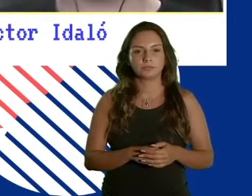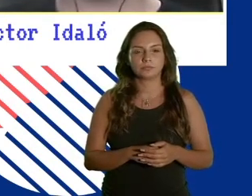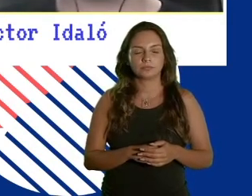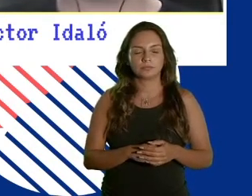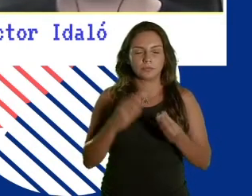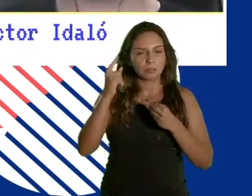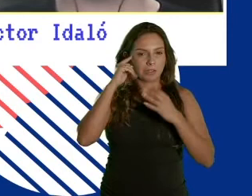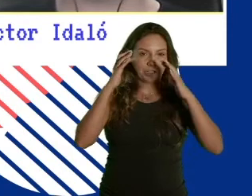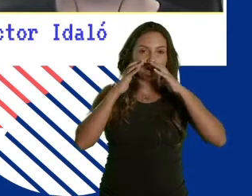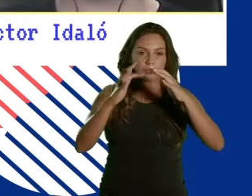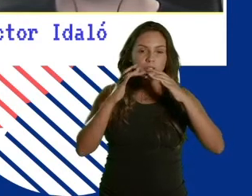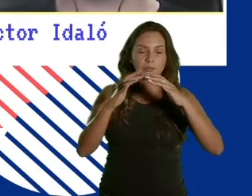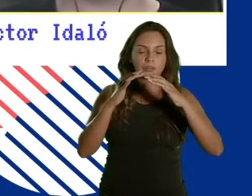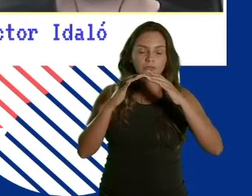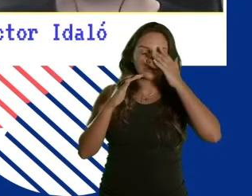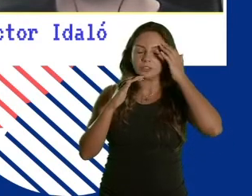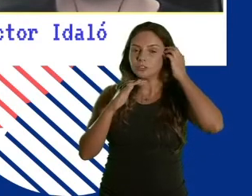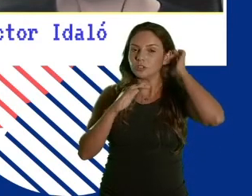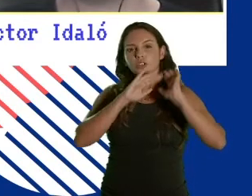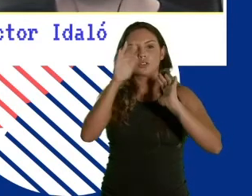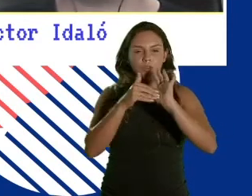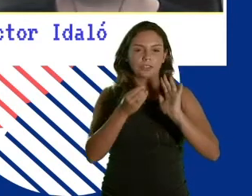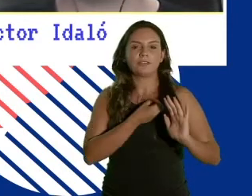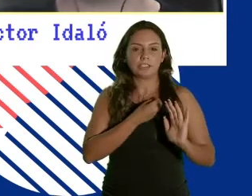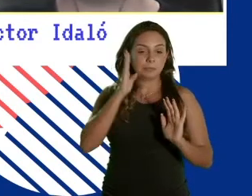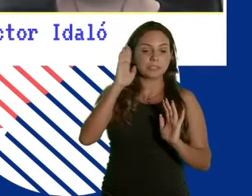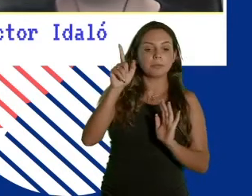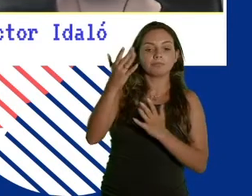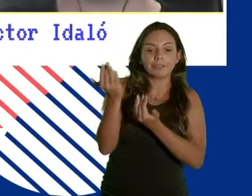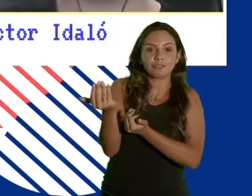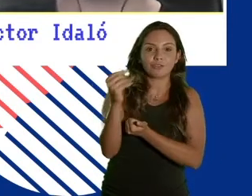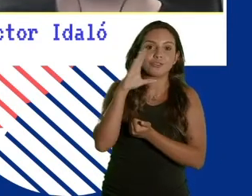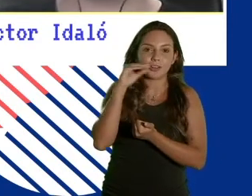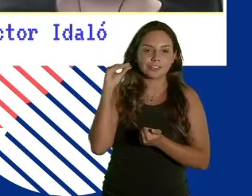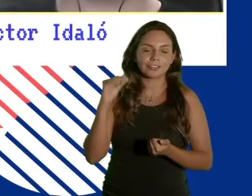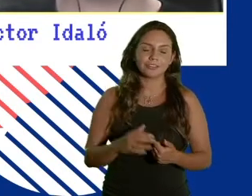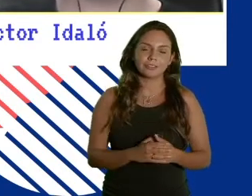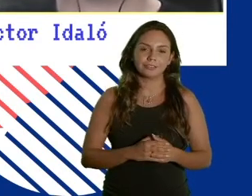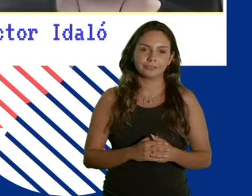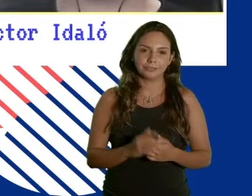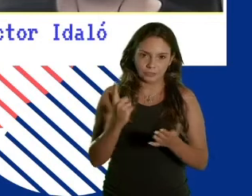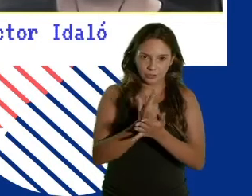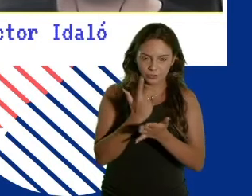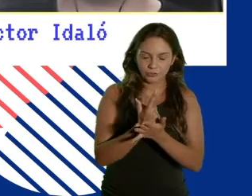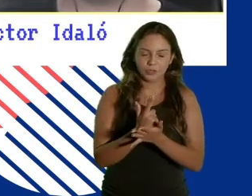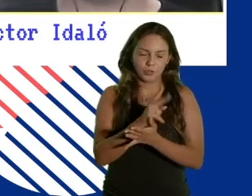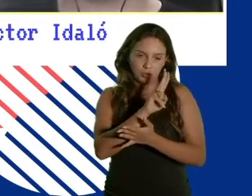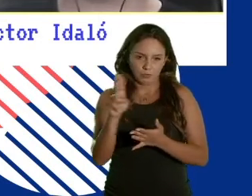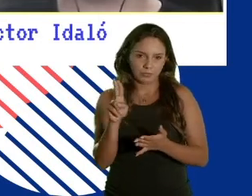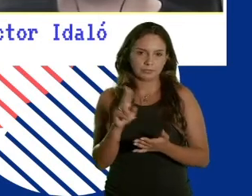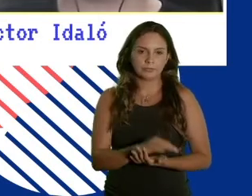com a mente do ser humano durante a vida toda, né? E principalmente na adolescência. É um livro que, apesar do